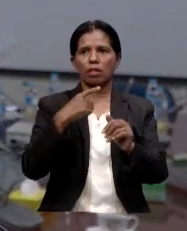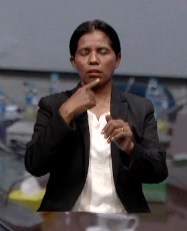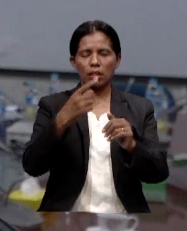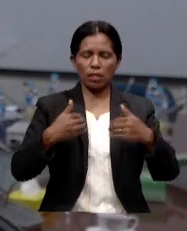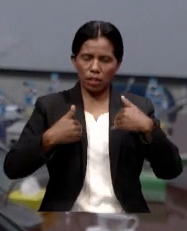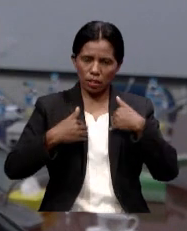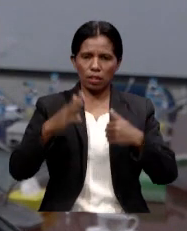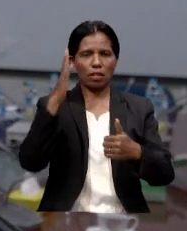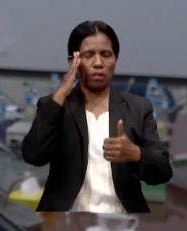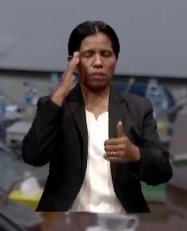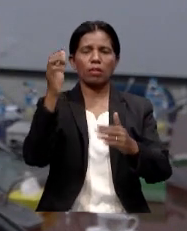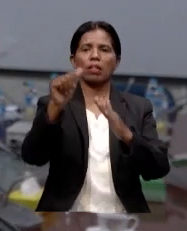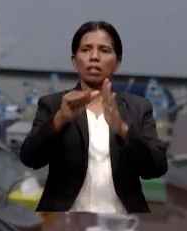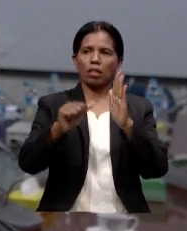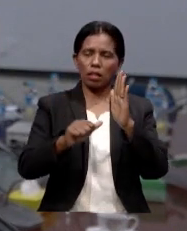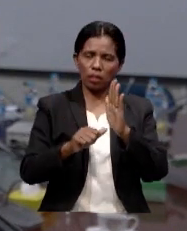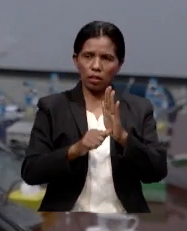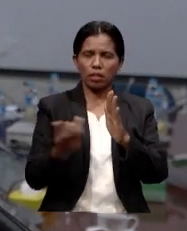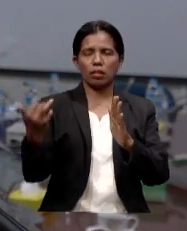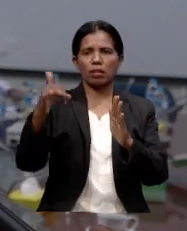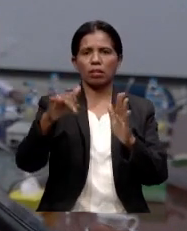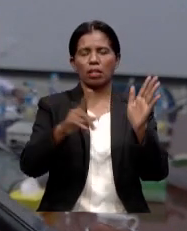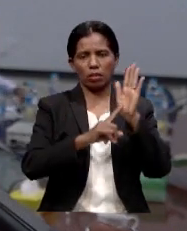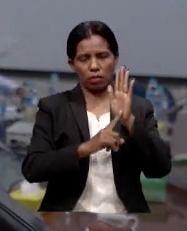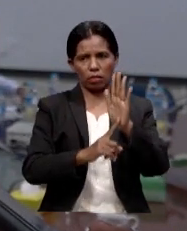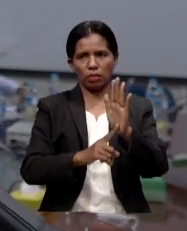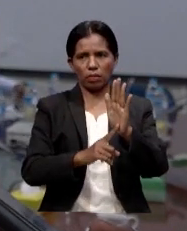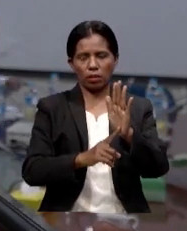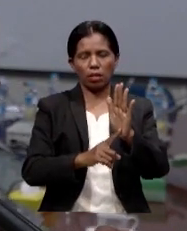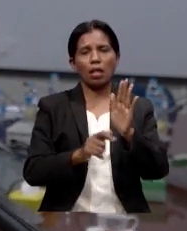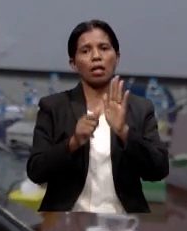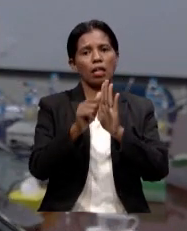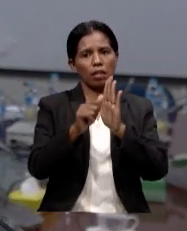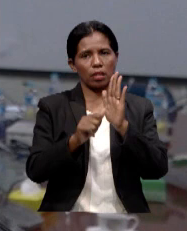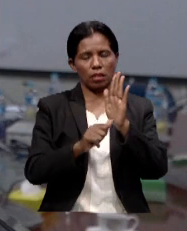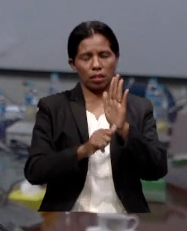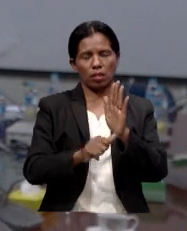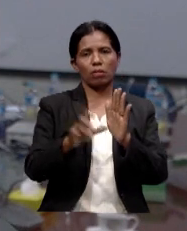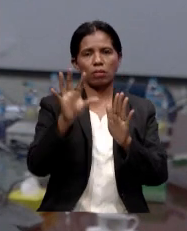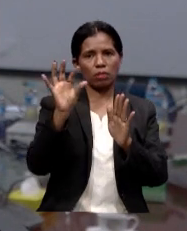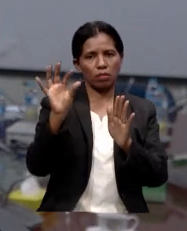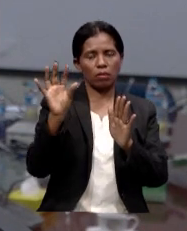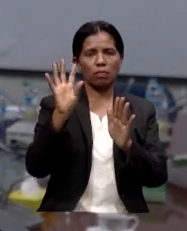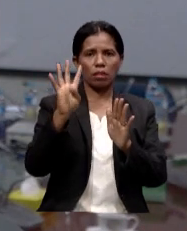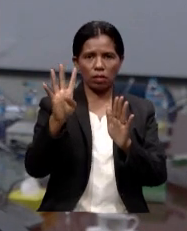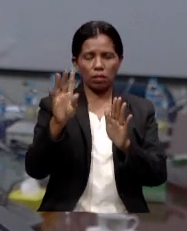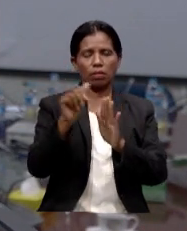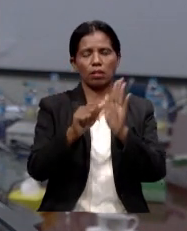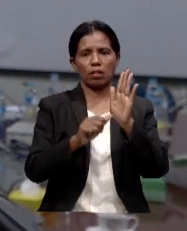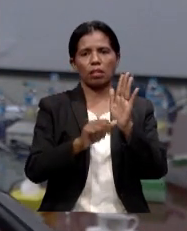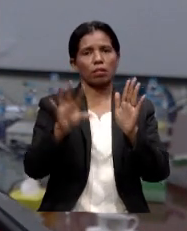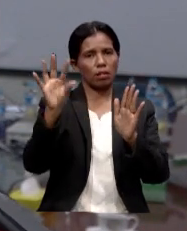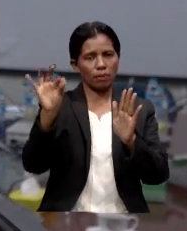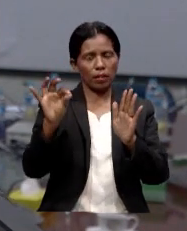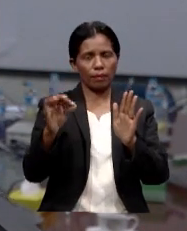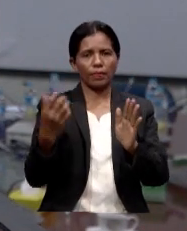balu artigo sian be ke sira to artigo 4 artigo 1 prato vel hanu imbalu